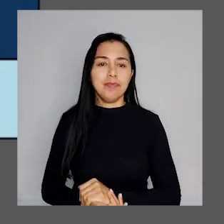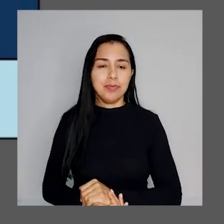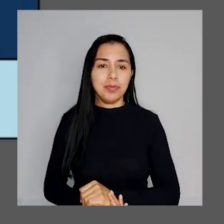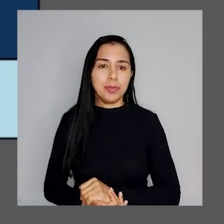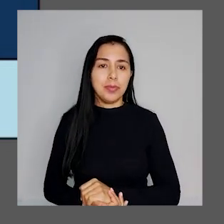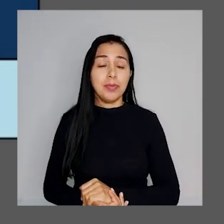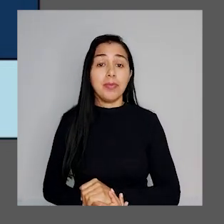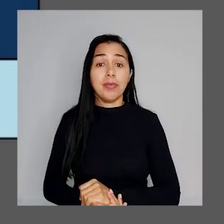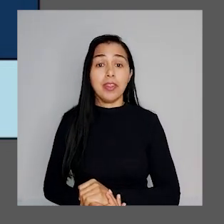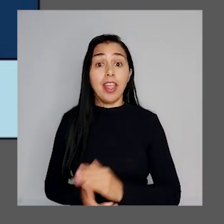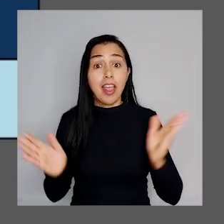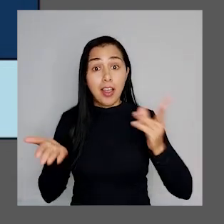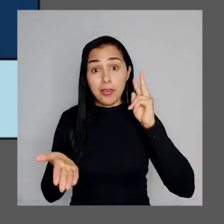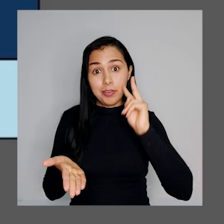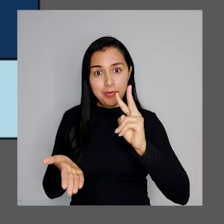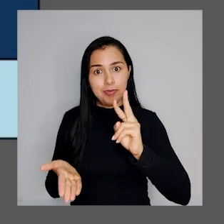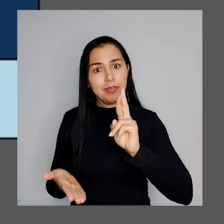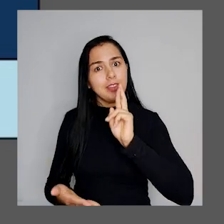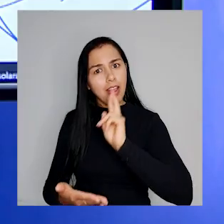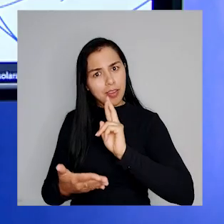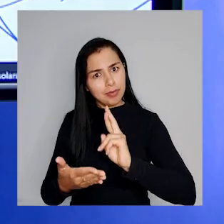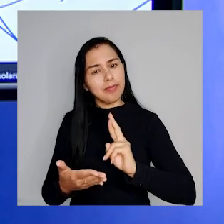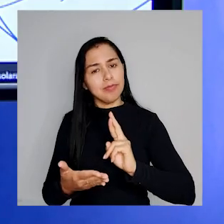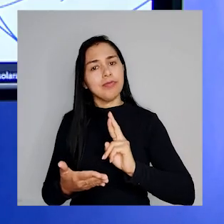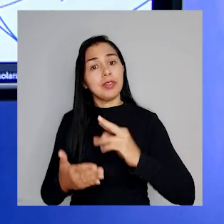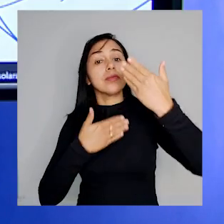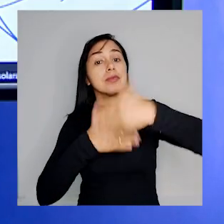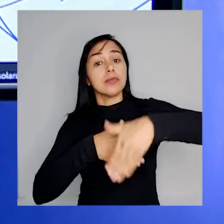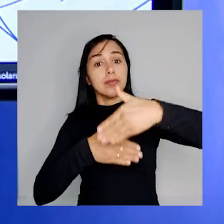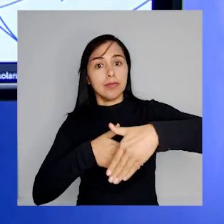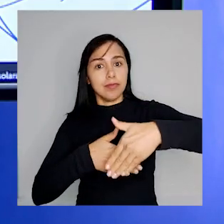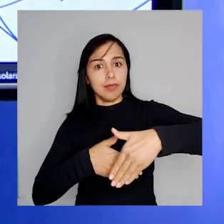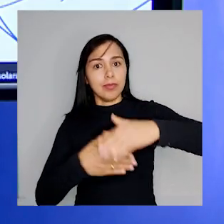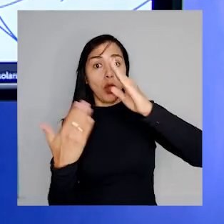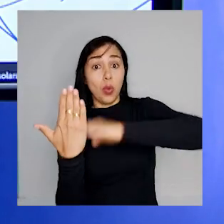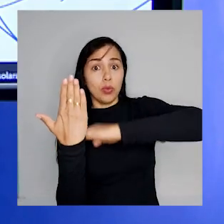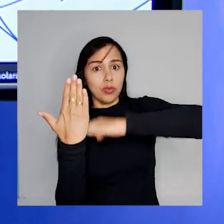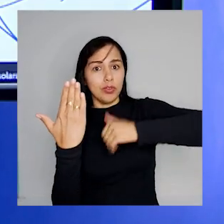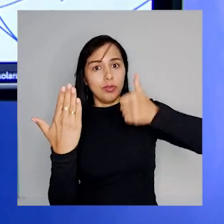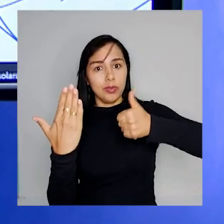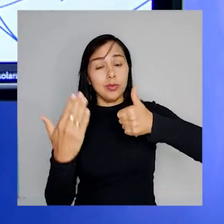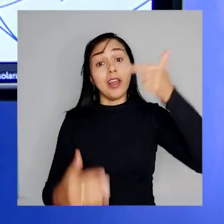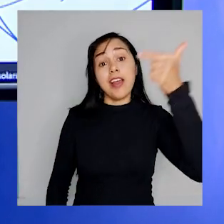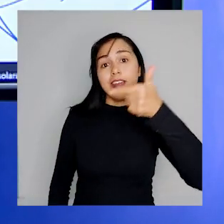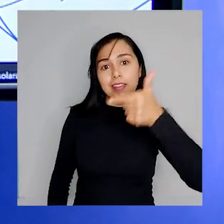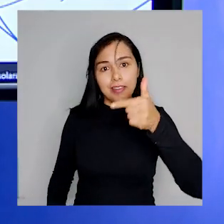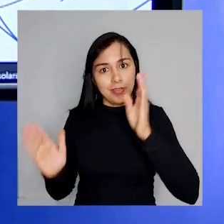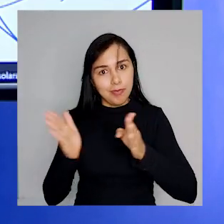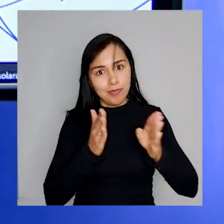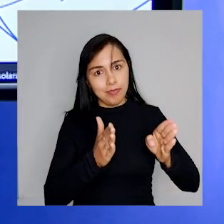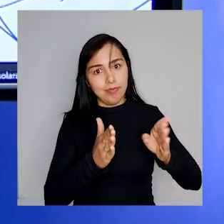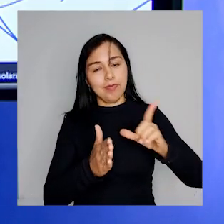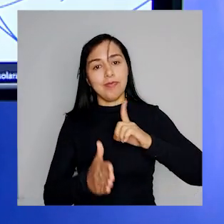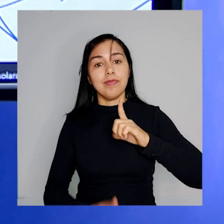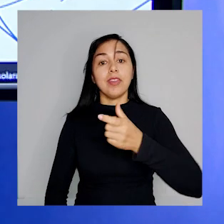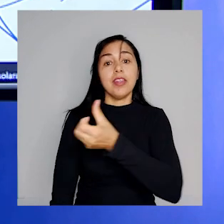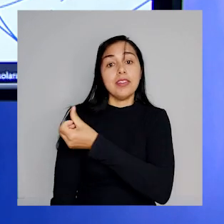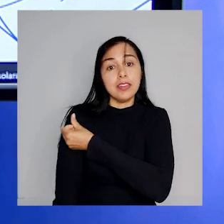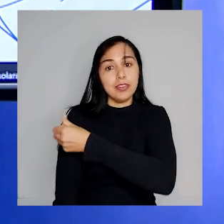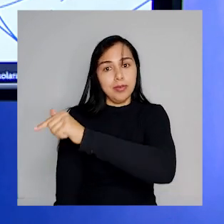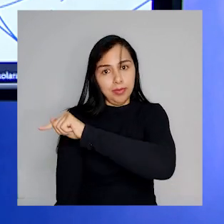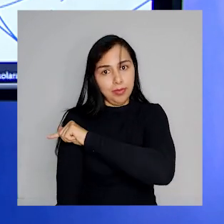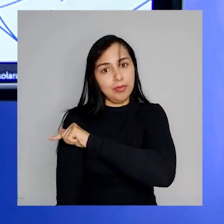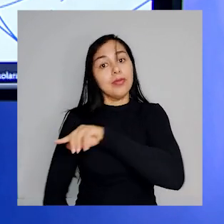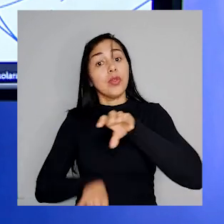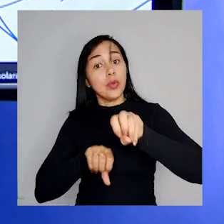ser muito importante para a sua pontuação. Vamos ver agora a resolução de uma prova do nível 1 da segunda